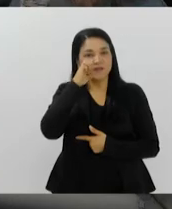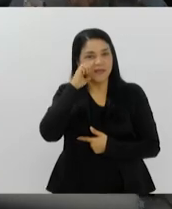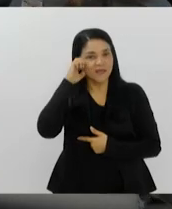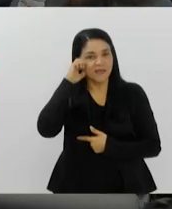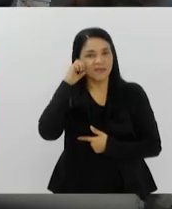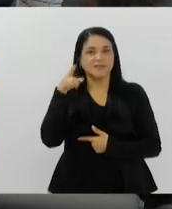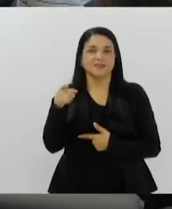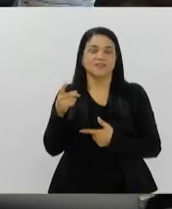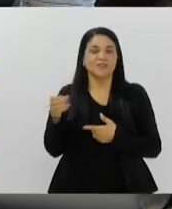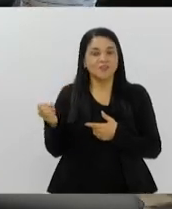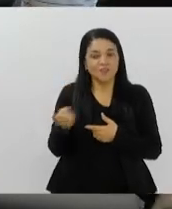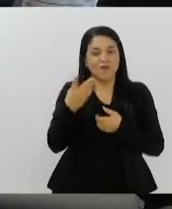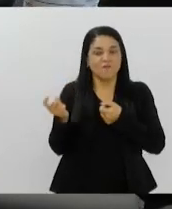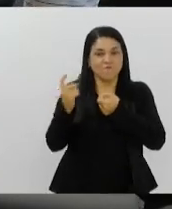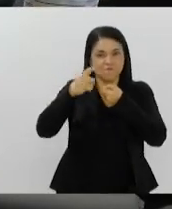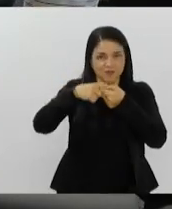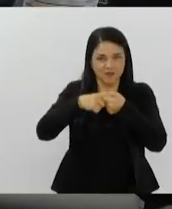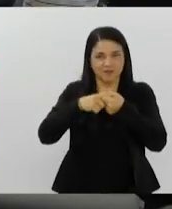recente filiada.